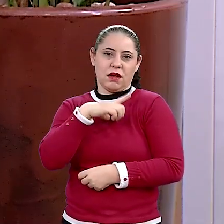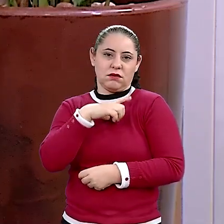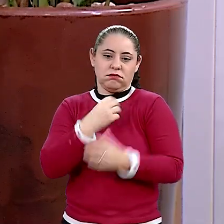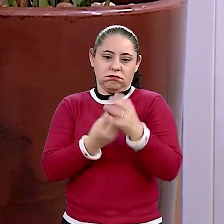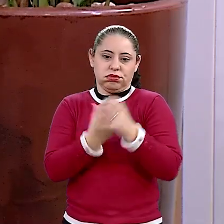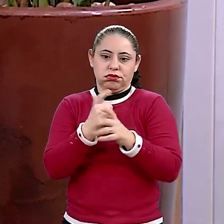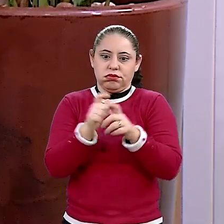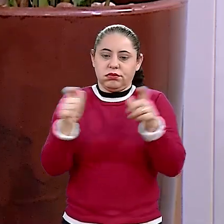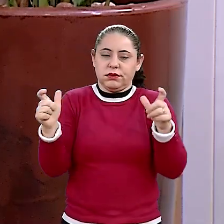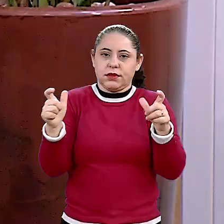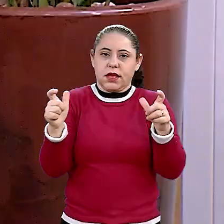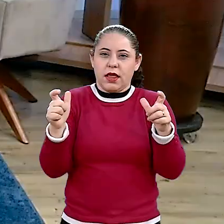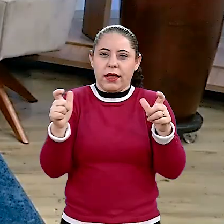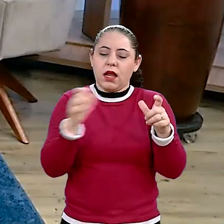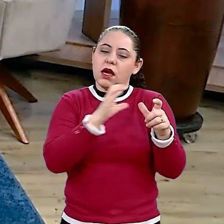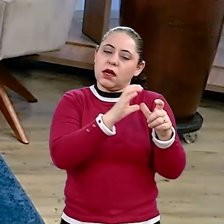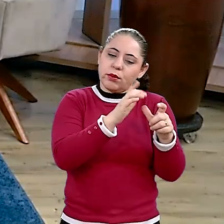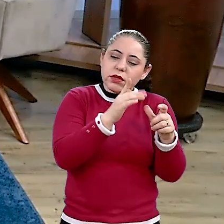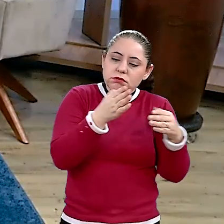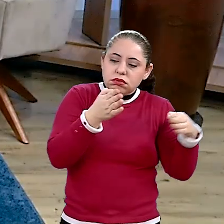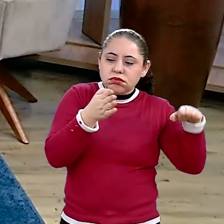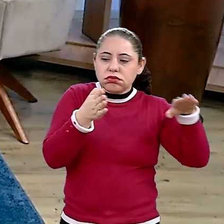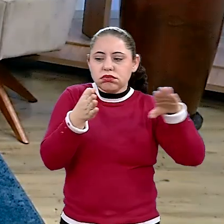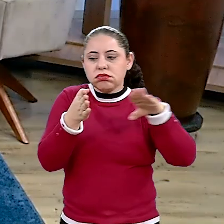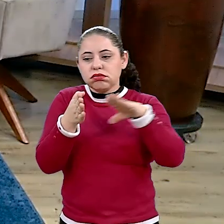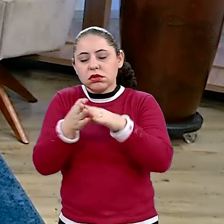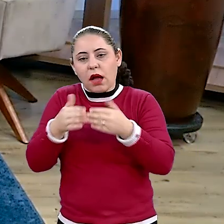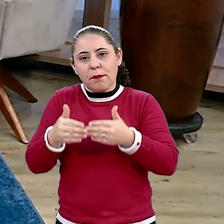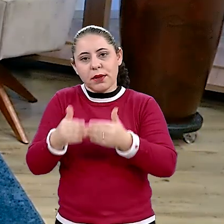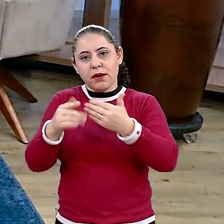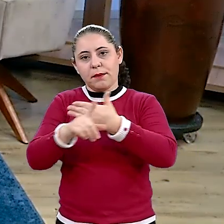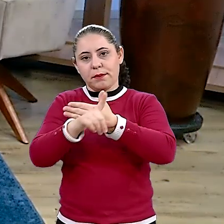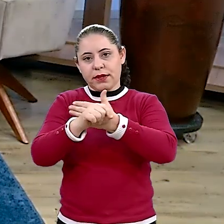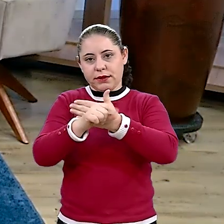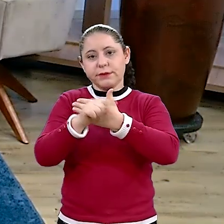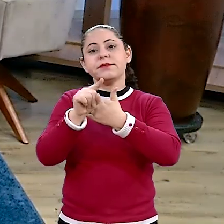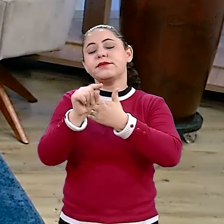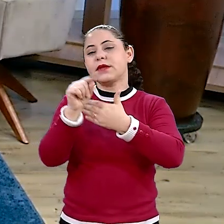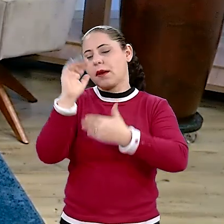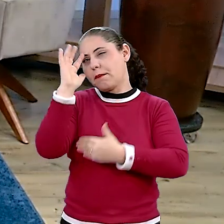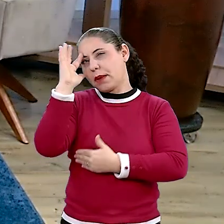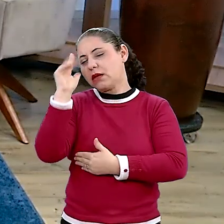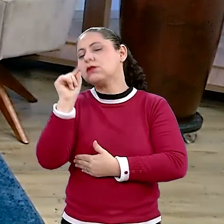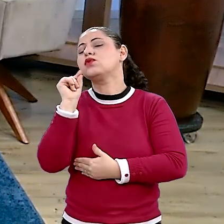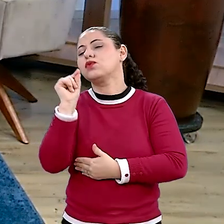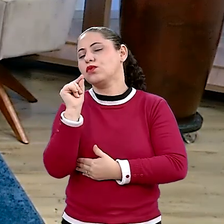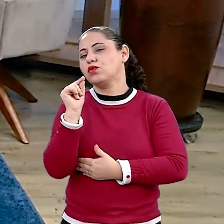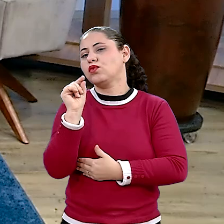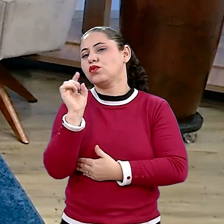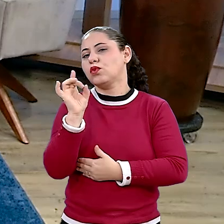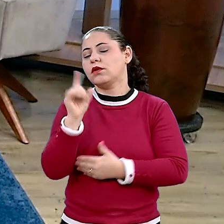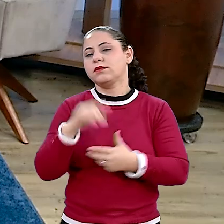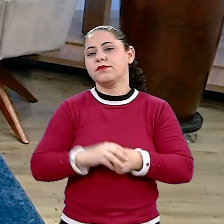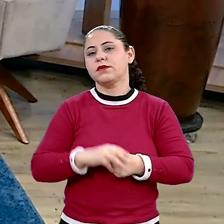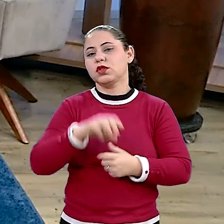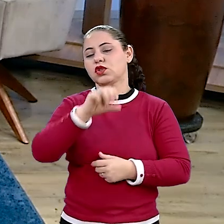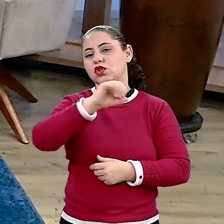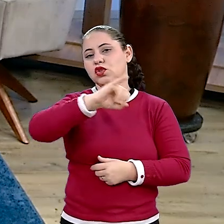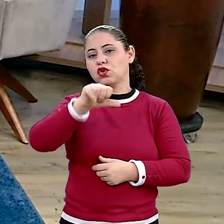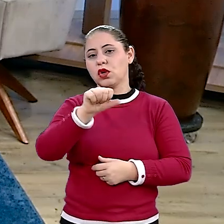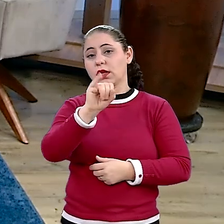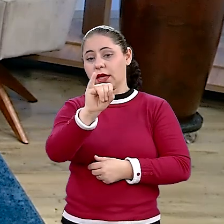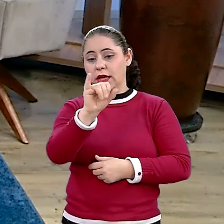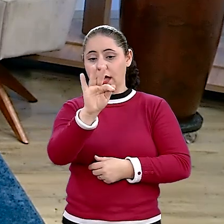de Campo Grande até Corumbá, que é o trecho do Pantanal, você imagina só, a